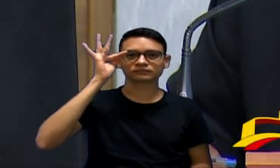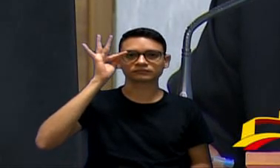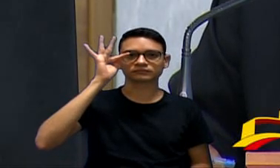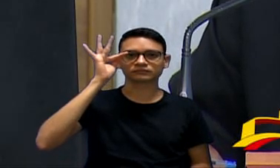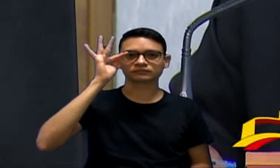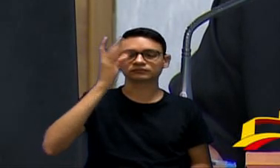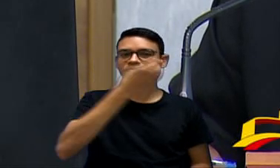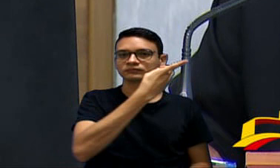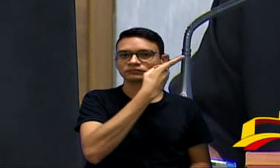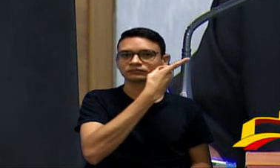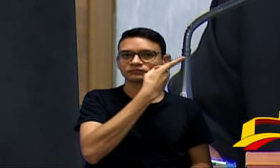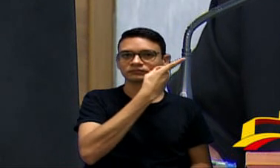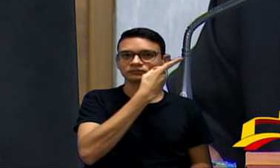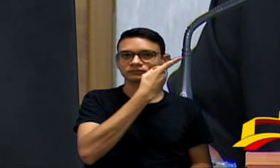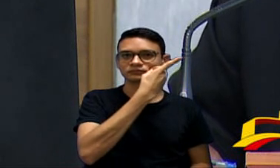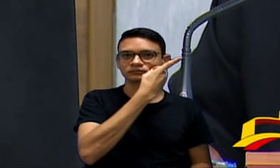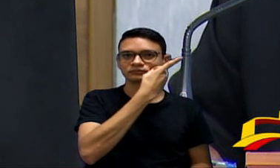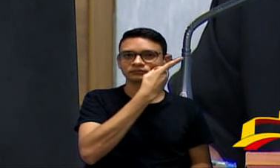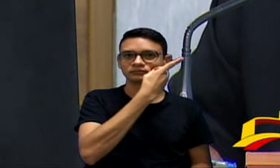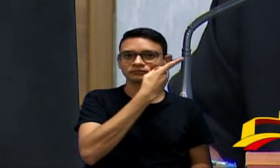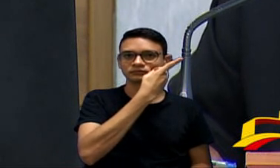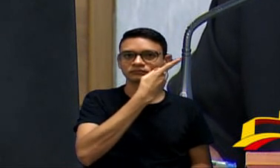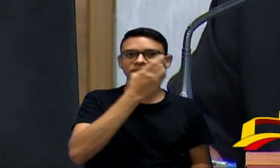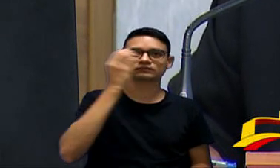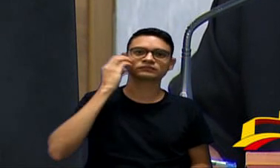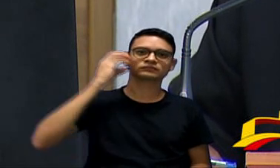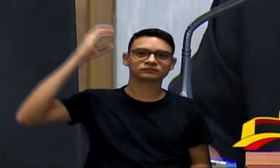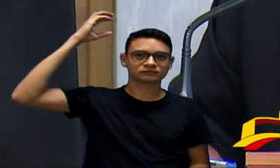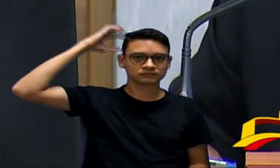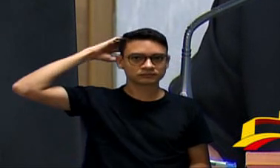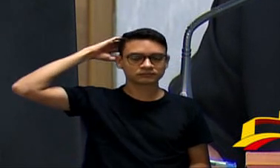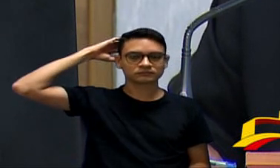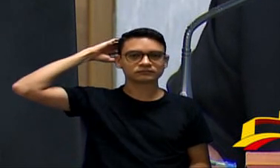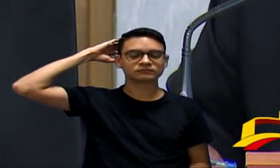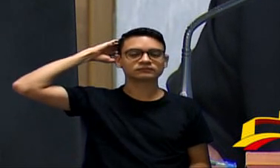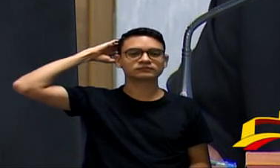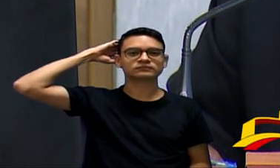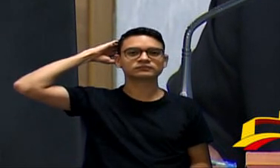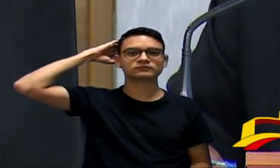Vereador Fernando Dini. Vereador Pérez, por favor.